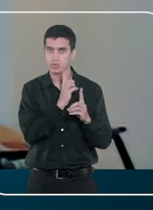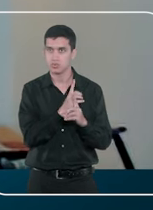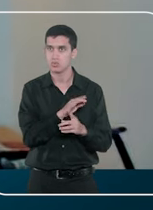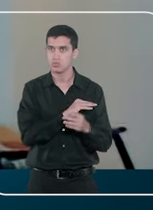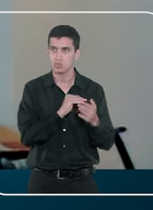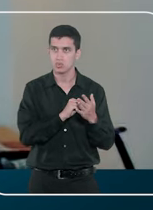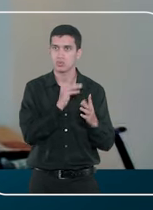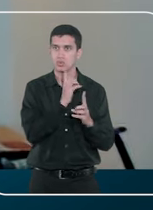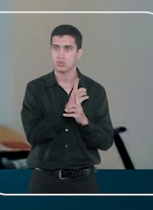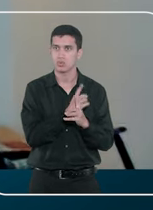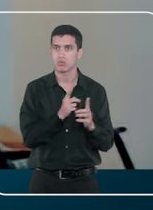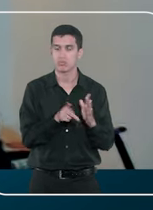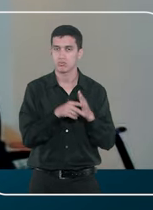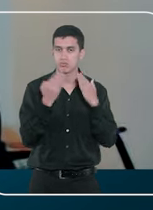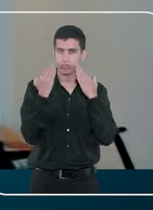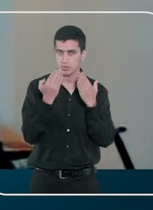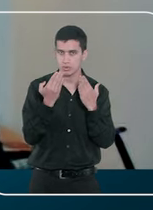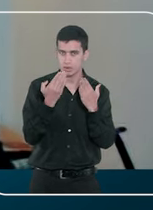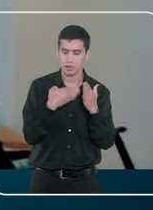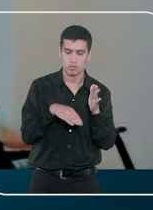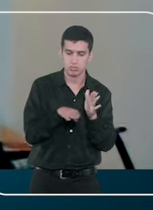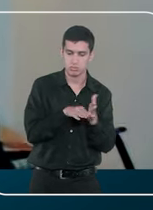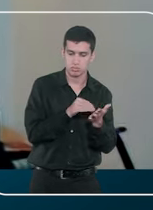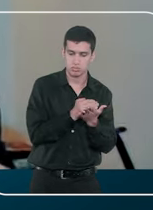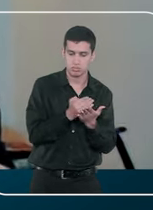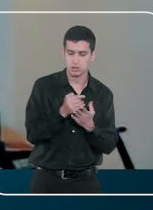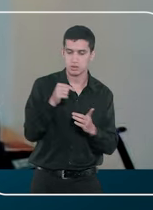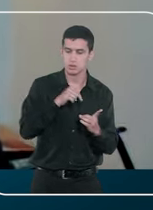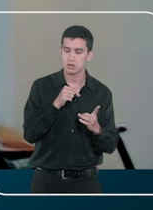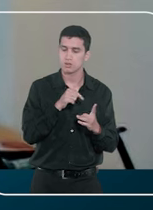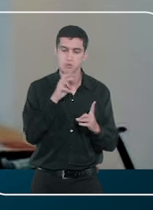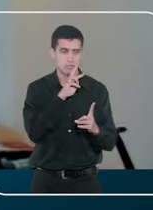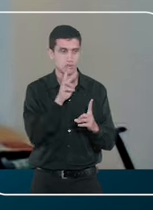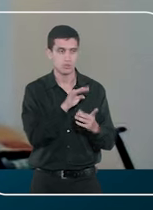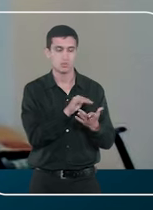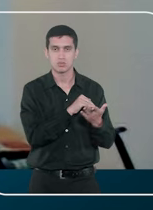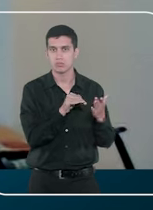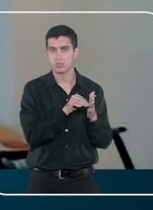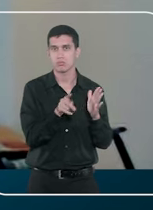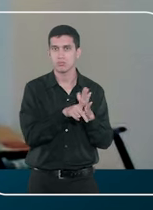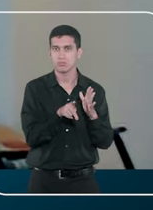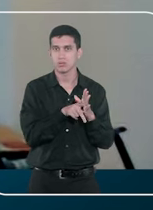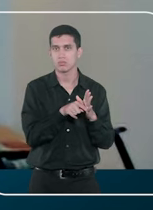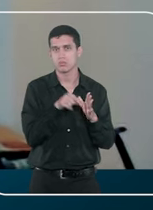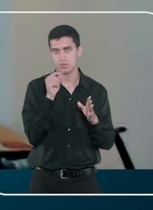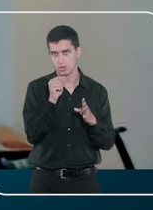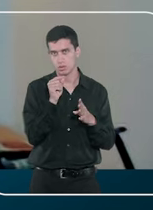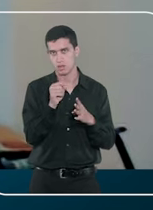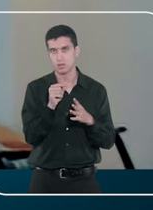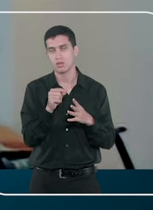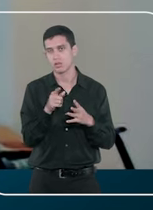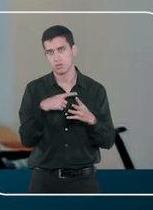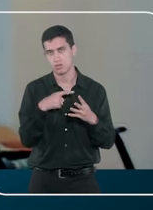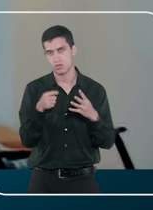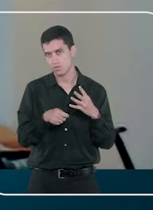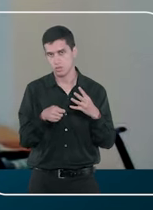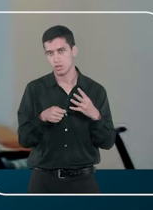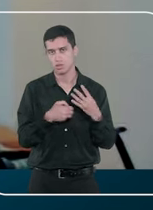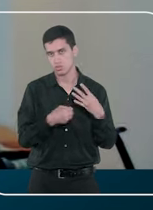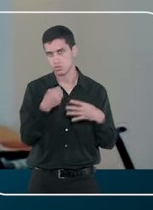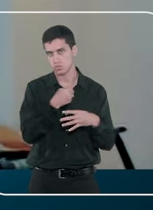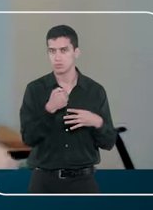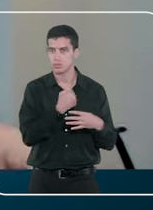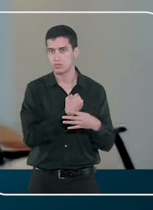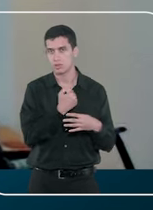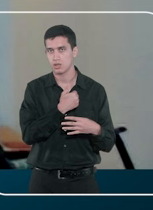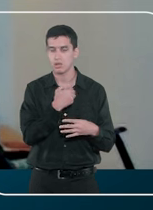elementos de prova, ingressa aqui a figura do enunciado vinculante, né? O enunciado vinculante 14, quando diz